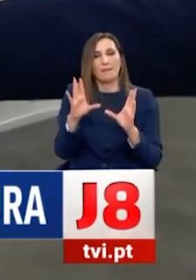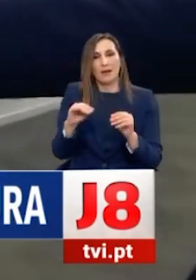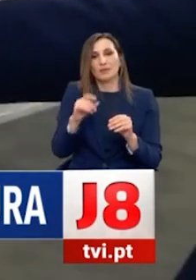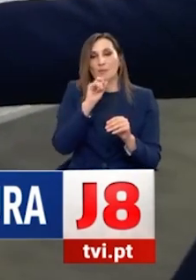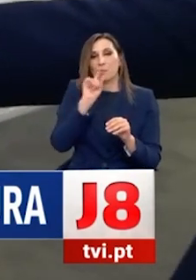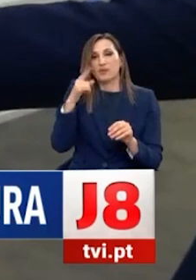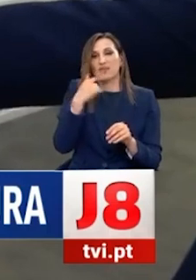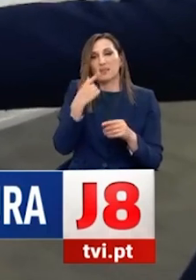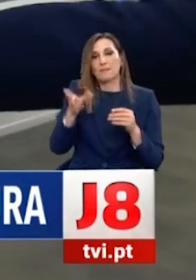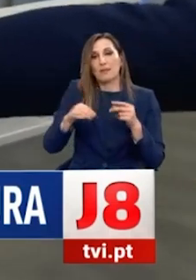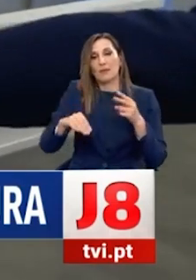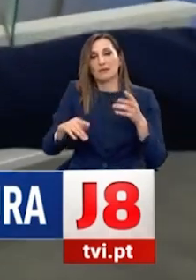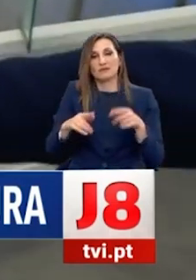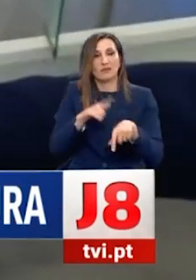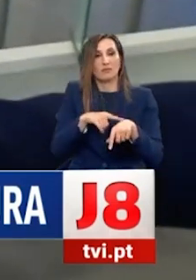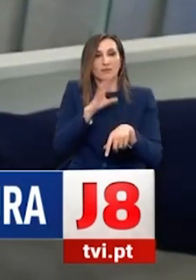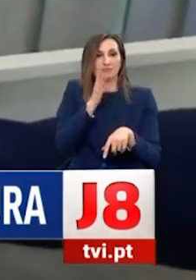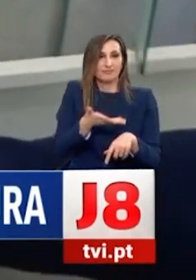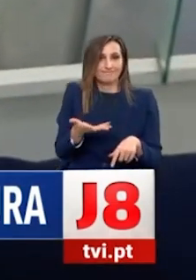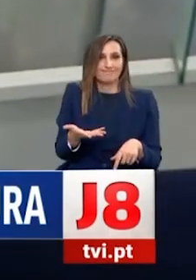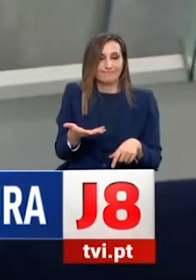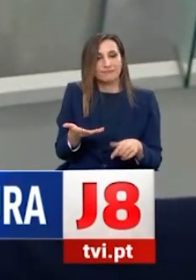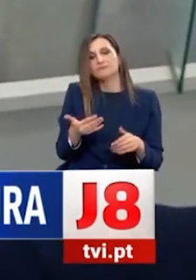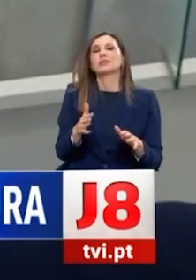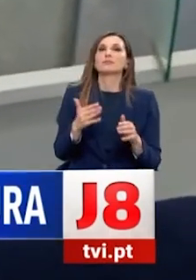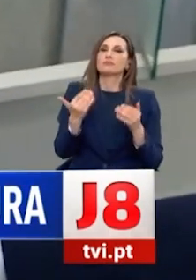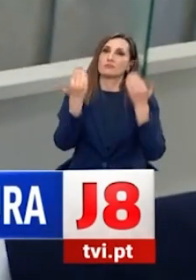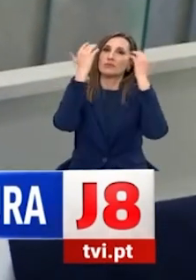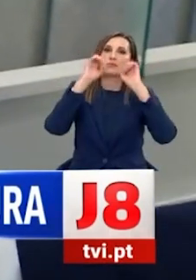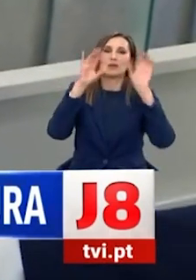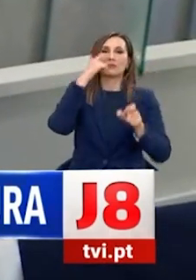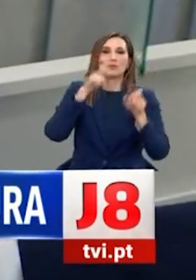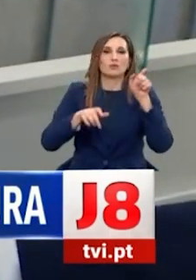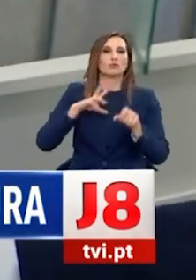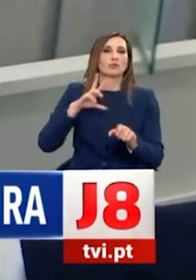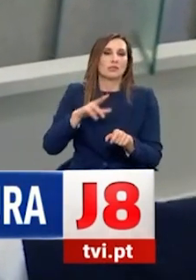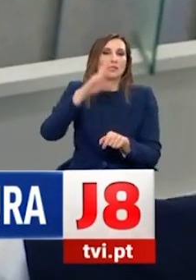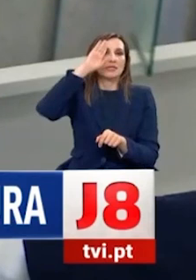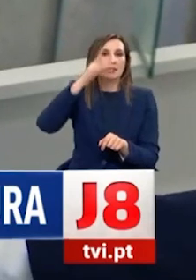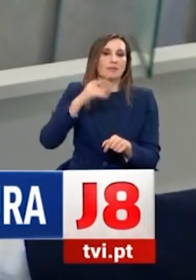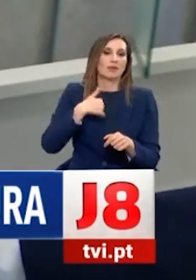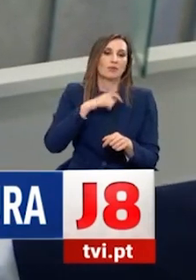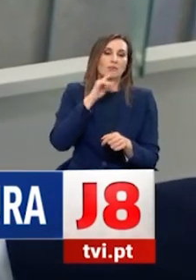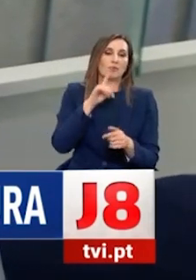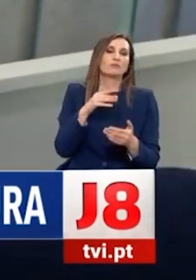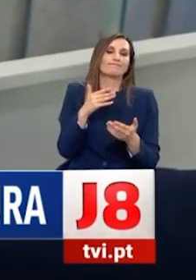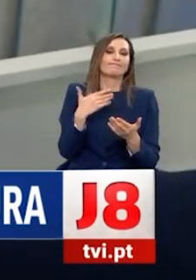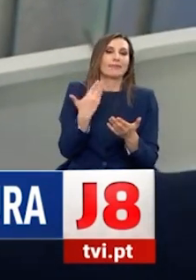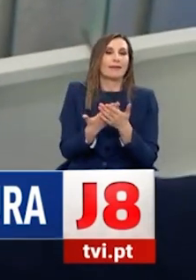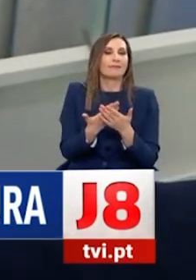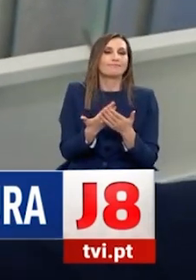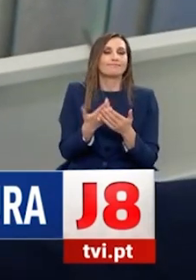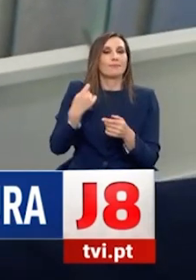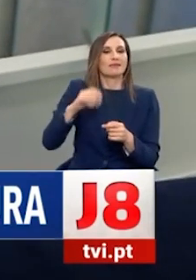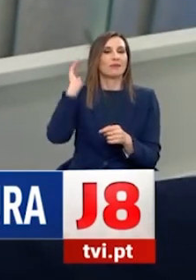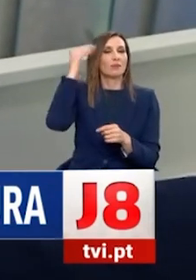dizer, mas penso que terá ficado claro para os portugueses e para as portuguesas que eu posso fazer a diferença na Presidência da República